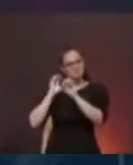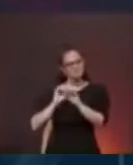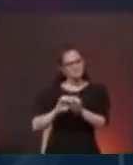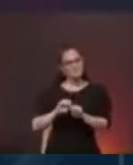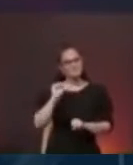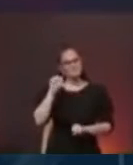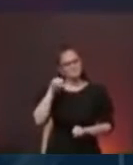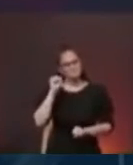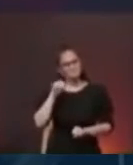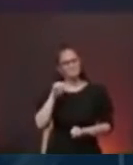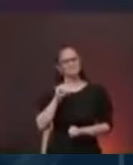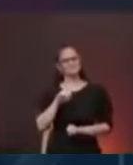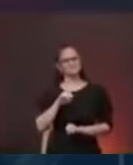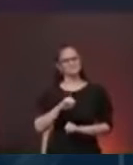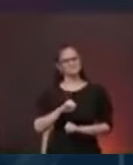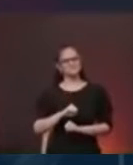Sim.